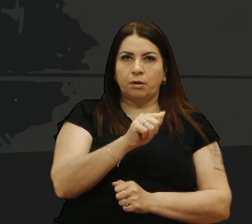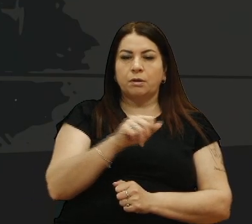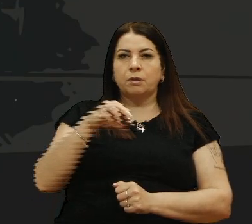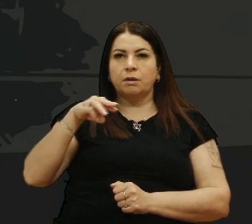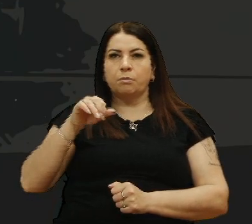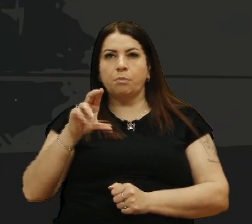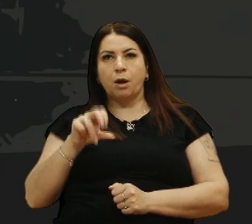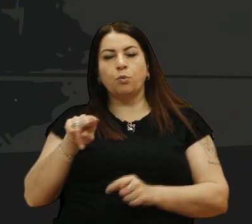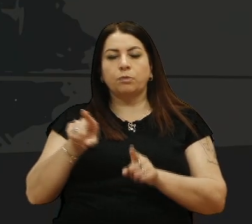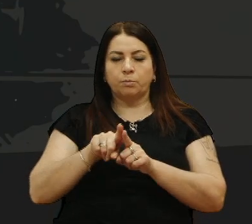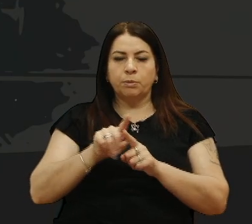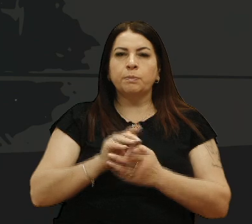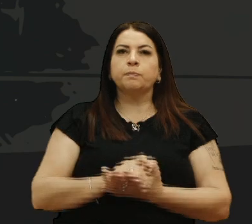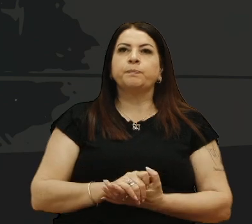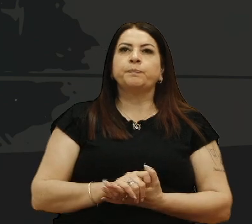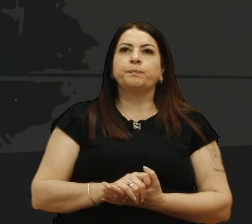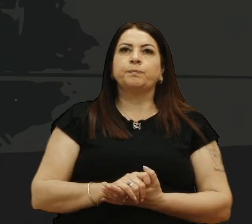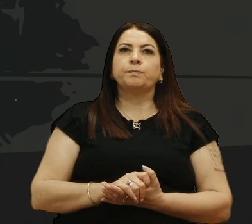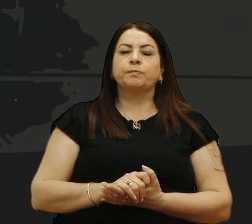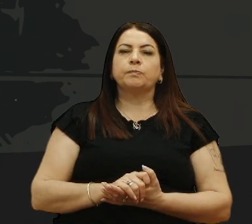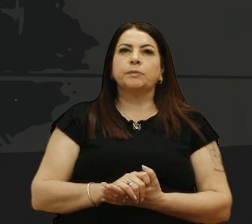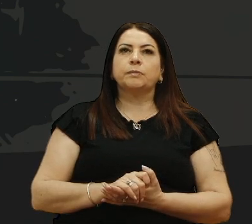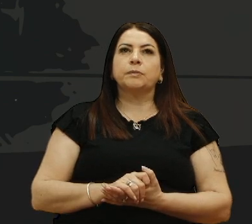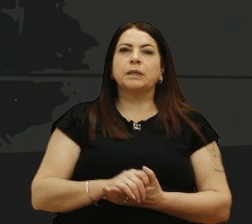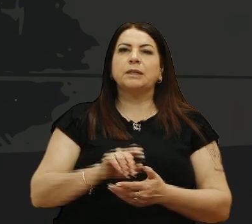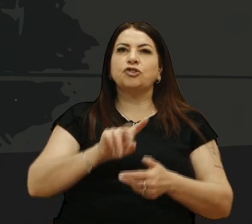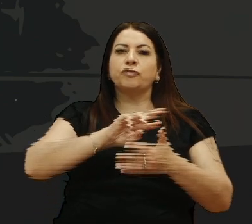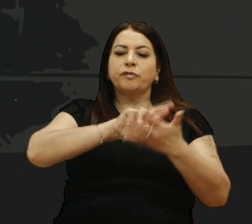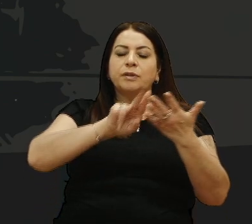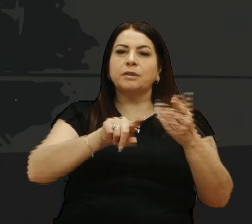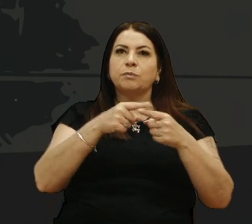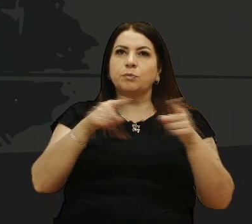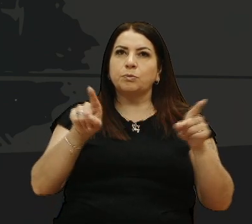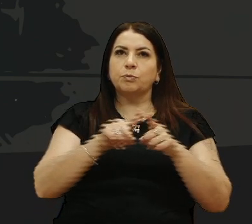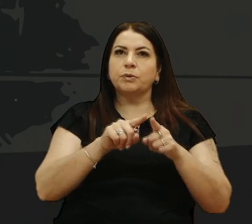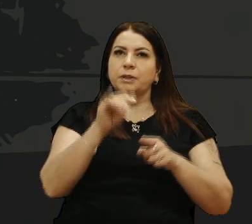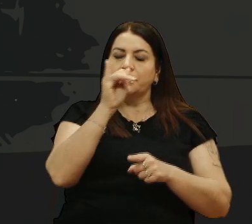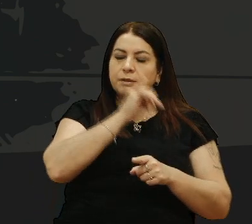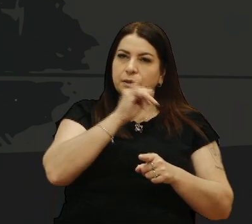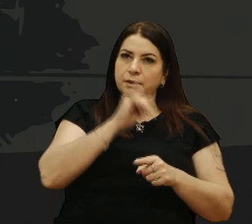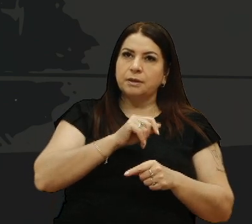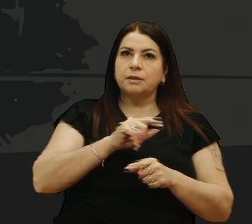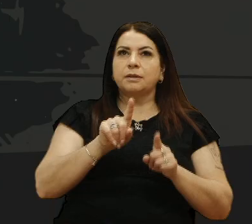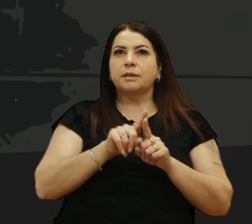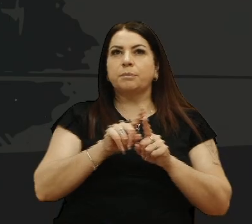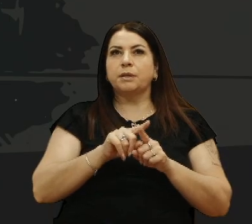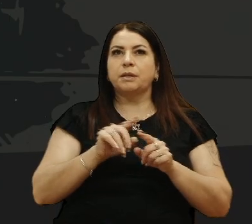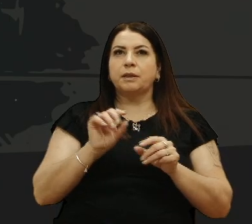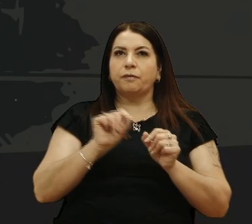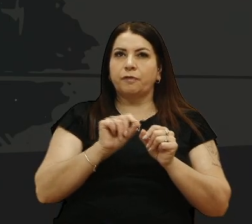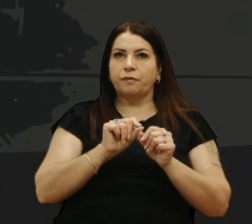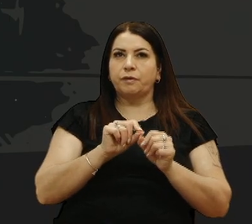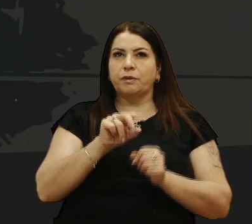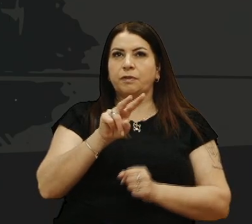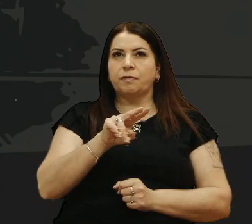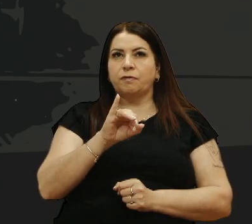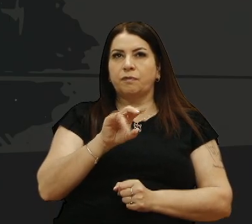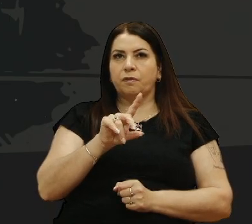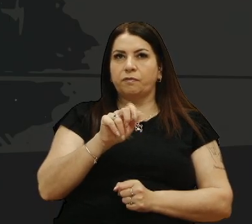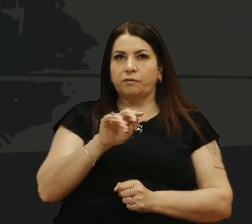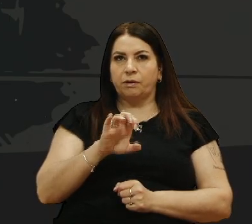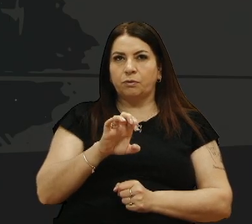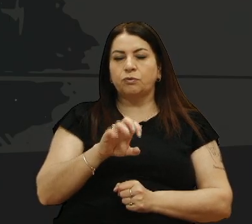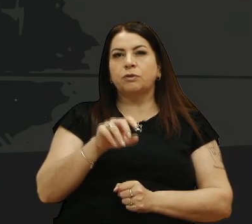Maicon Cassânigo. No repertório, clássicos da música italiana, assinados por compositores como Vivaldi,